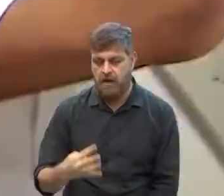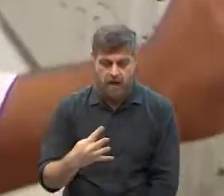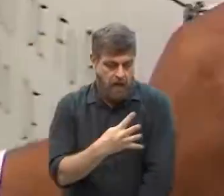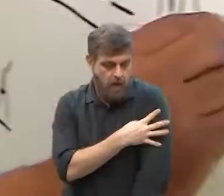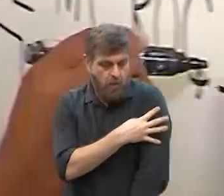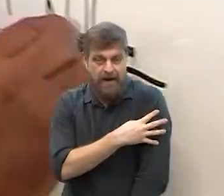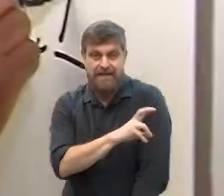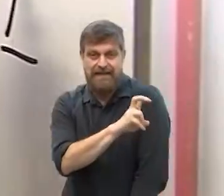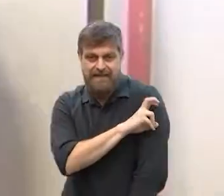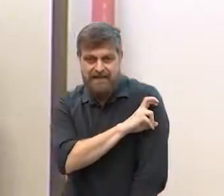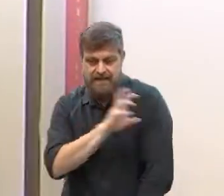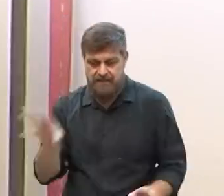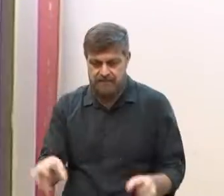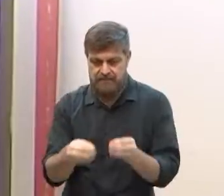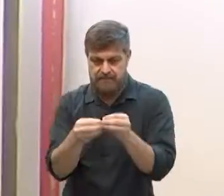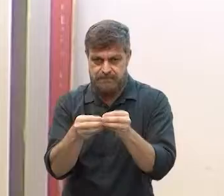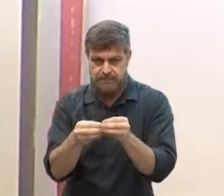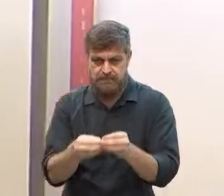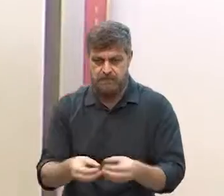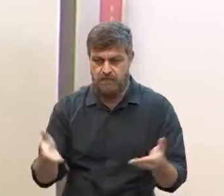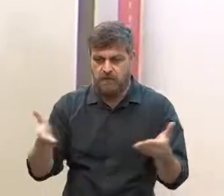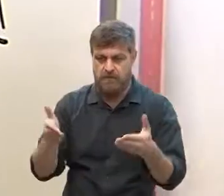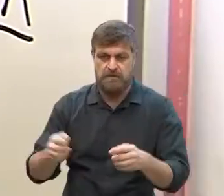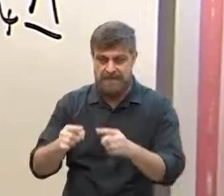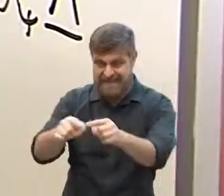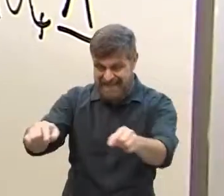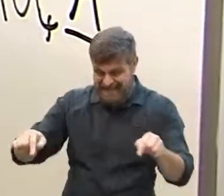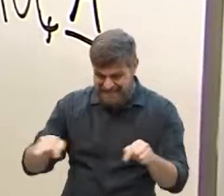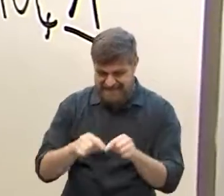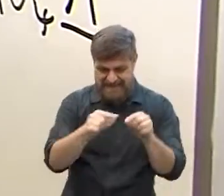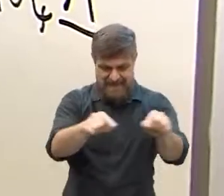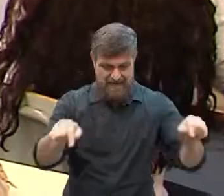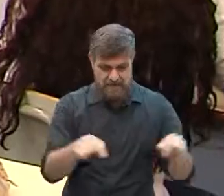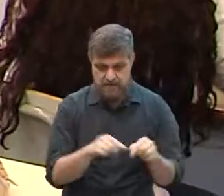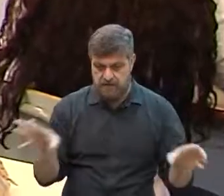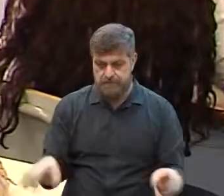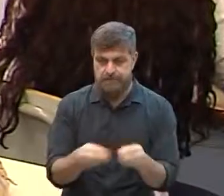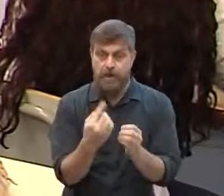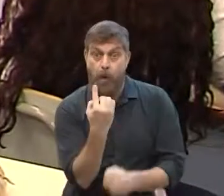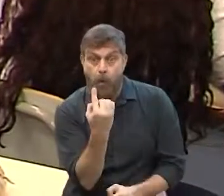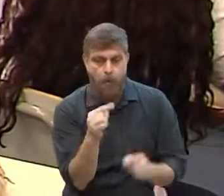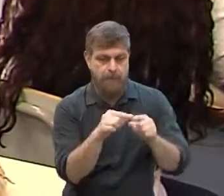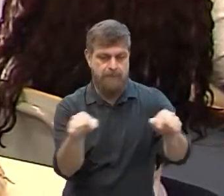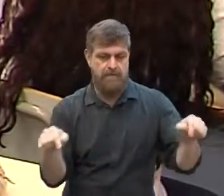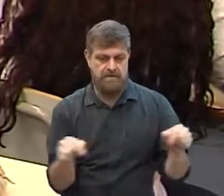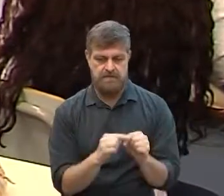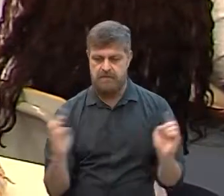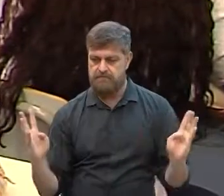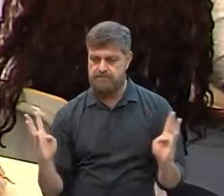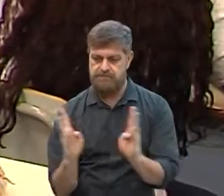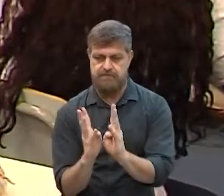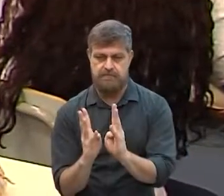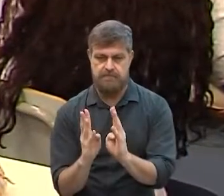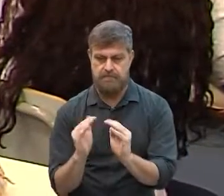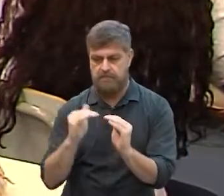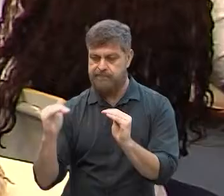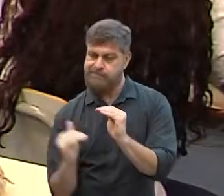quinta série. É que o termo que eles utilizam não é série, mas juntar na mesma sala de aula pessoas em